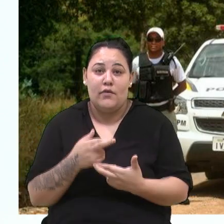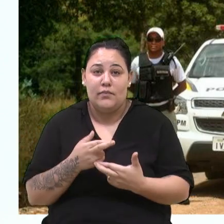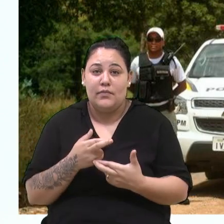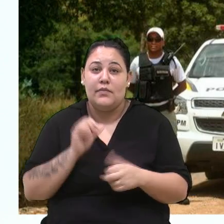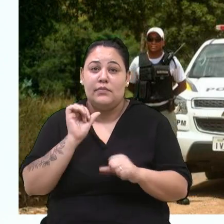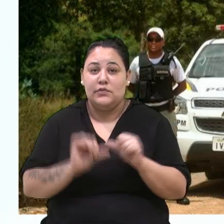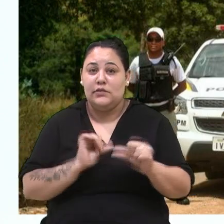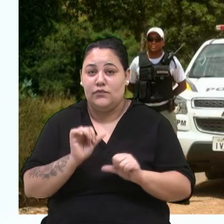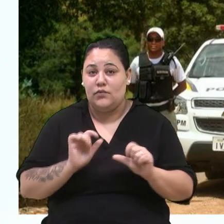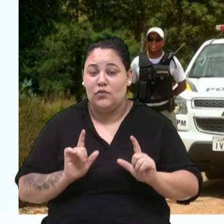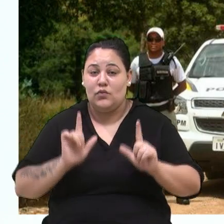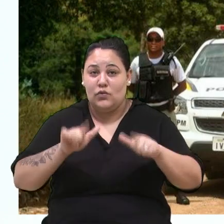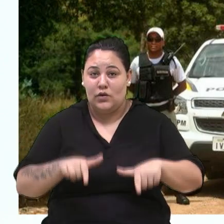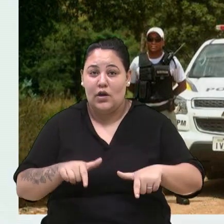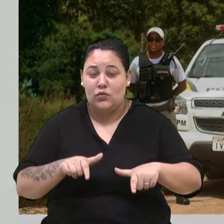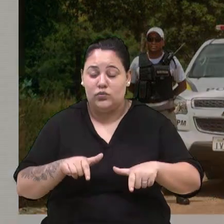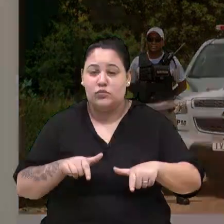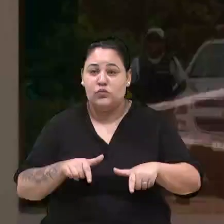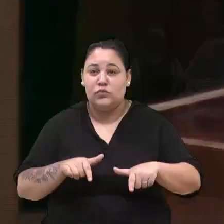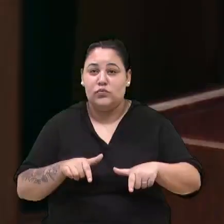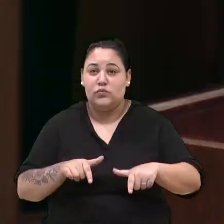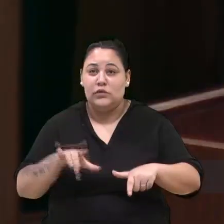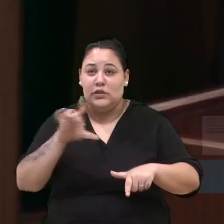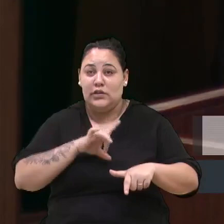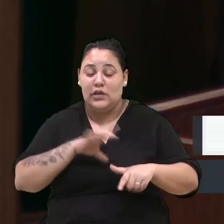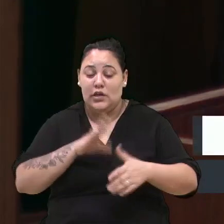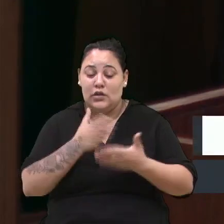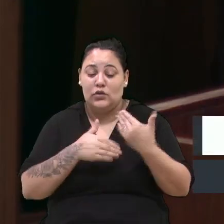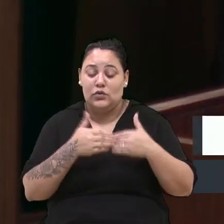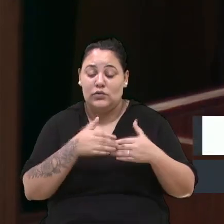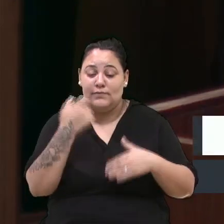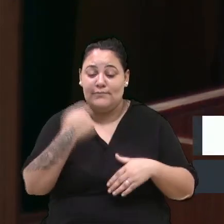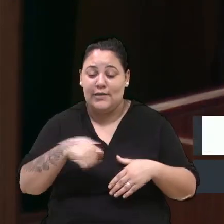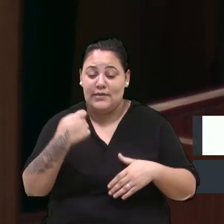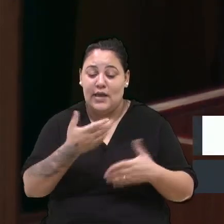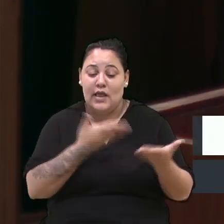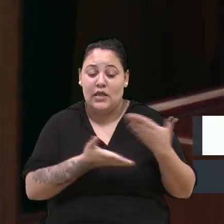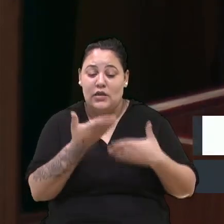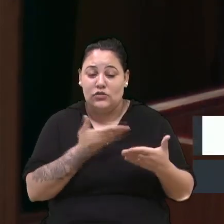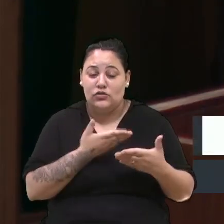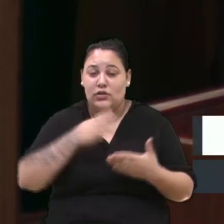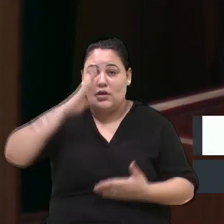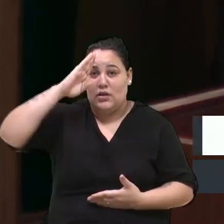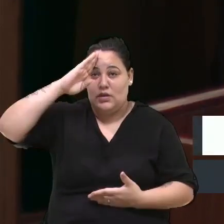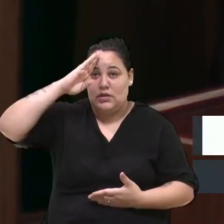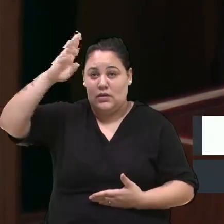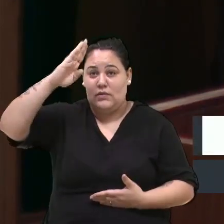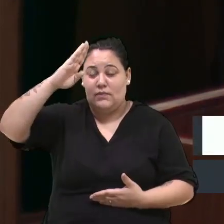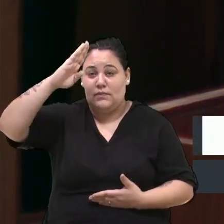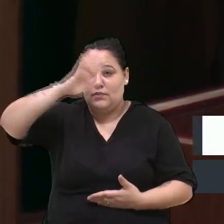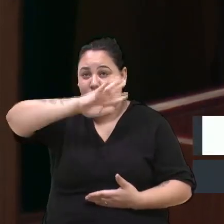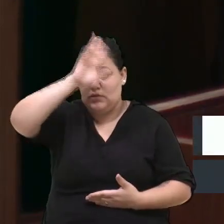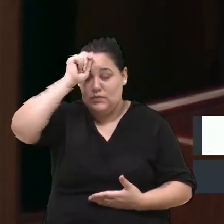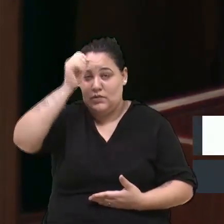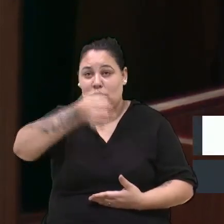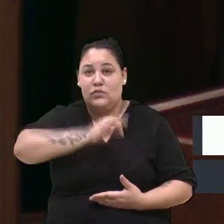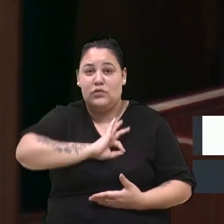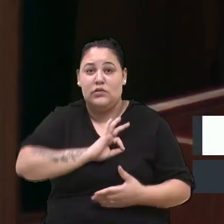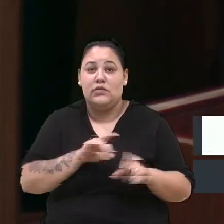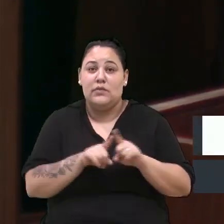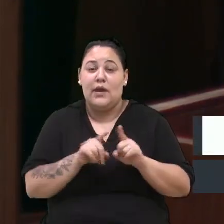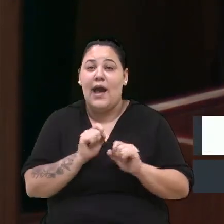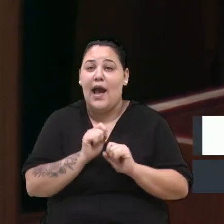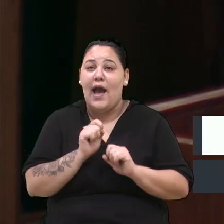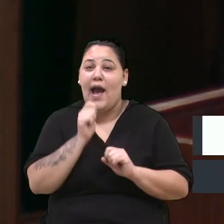esse local num ponto que tenha todas as necessidades, tanto para a brigada quanto para a guarda. Não instalamos ainda